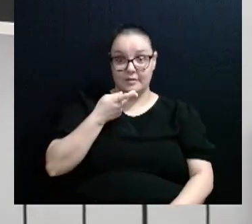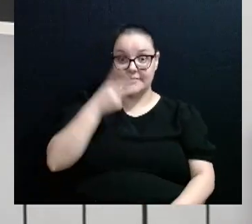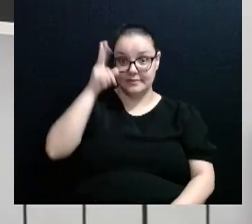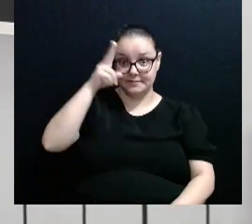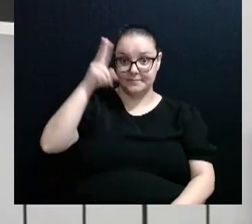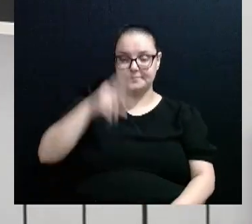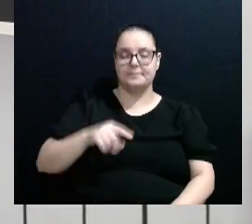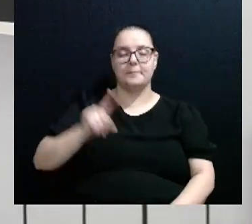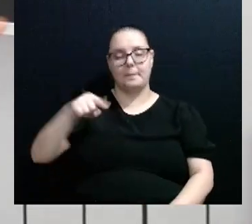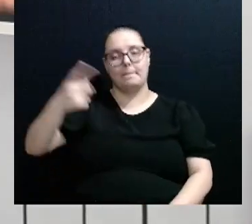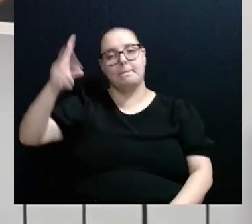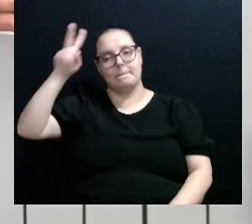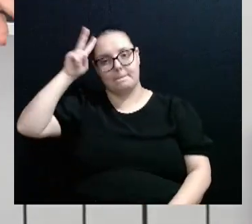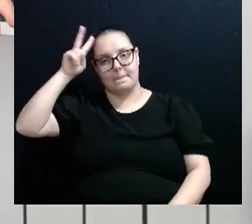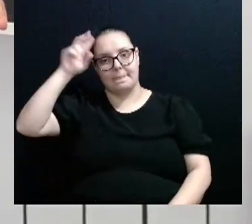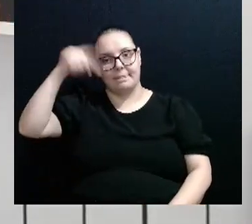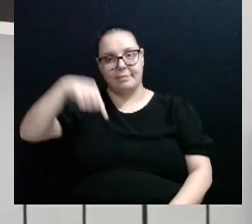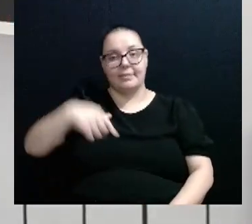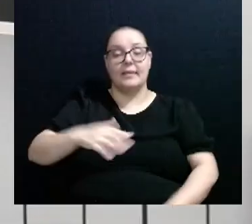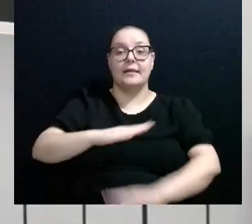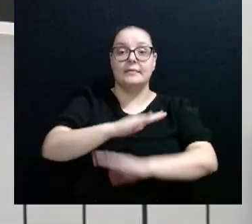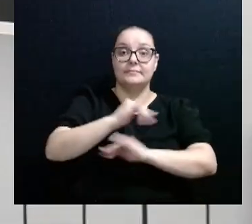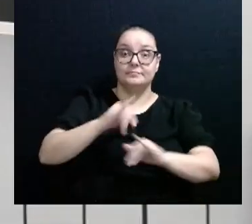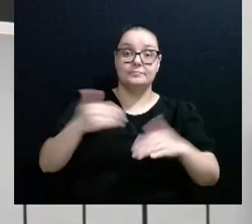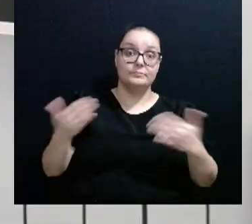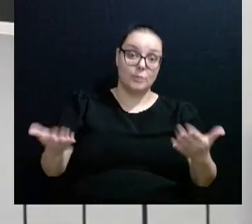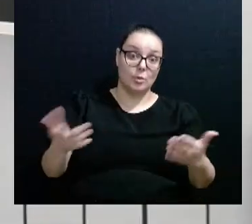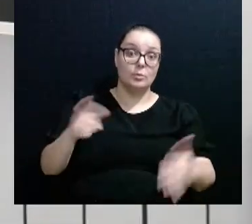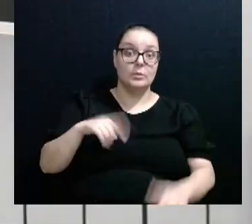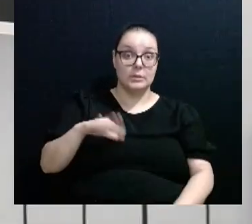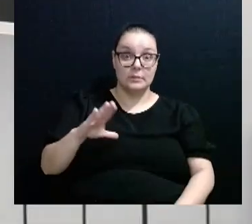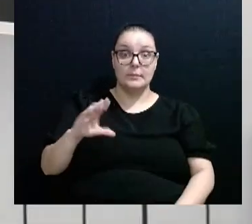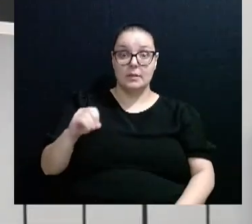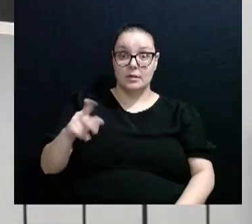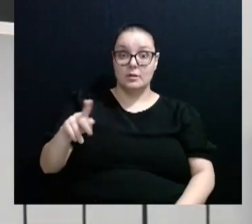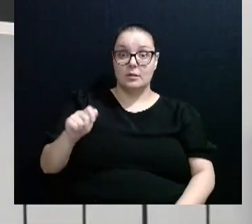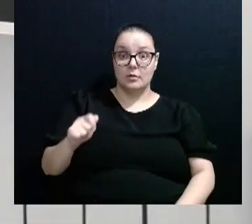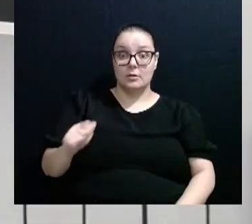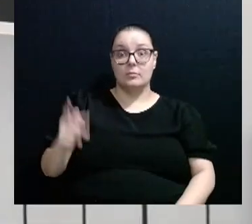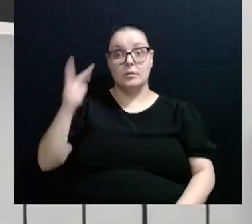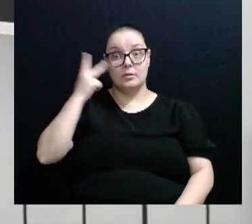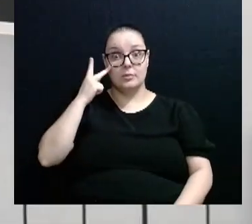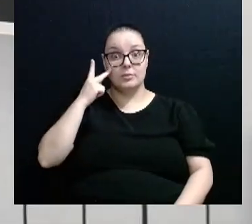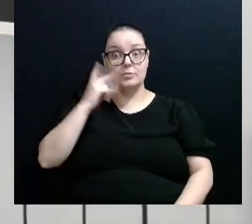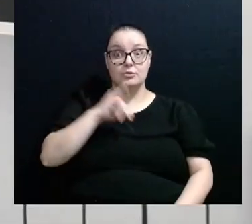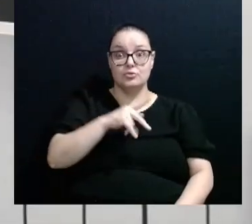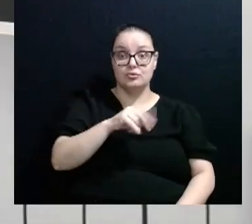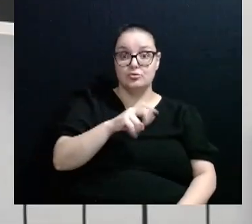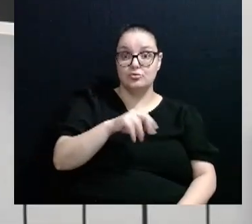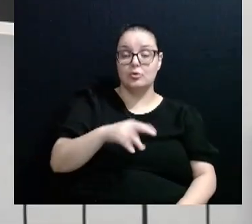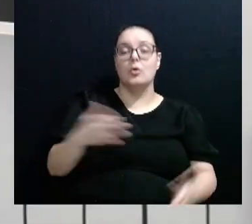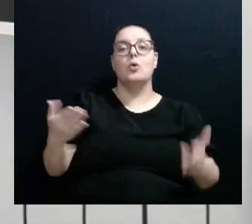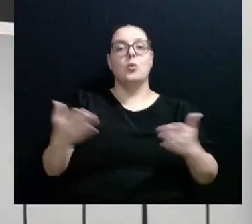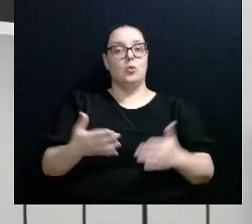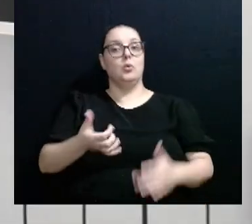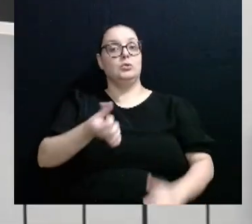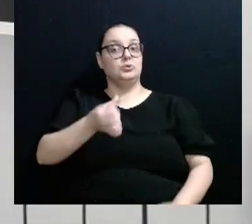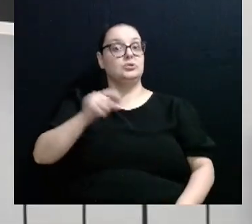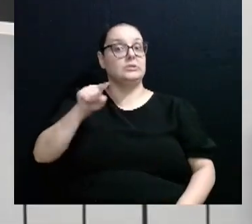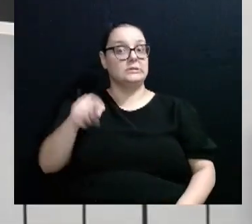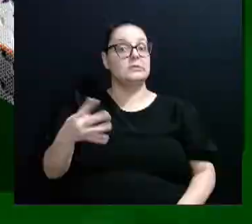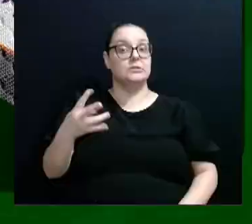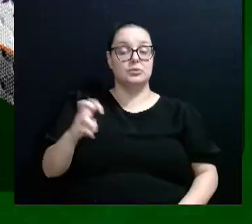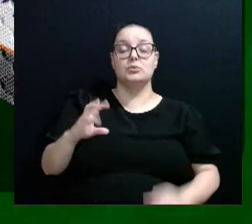segunda-feira aqui no Jornal. Bom, e tem mais Copa São Paulo de Futebol Júnior, porque hoje, às 6h45 da noite,